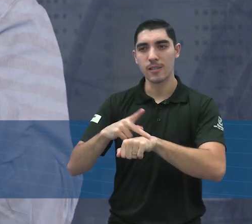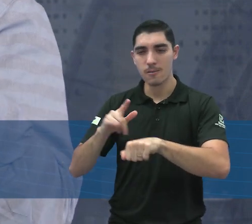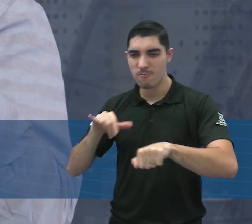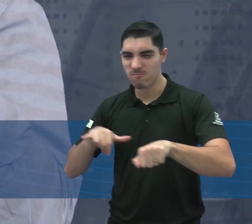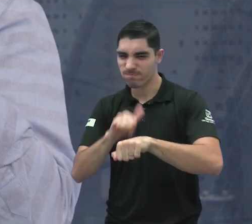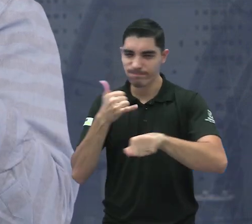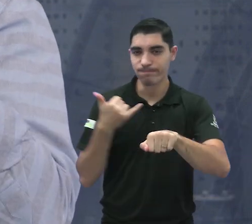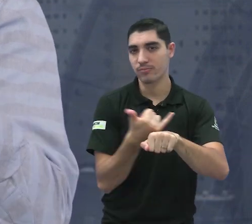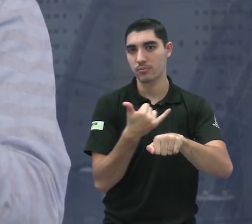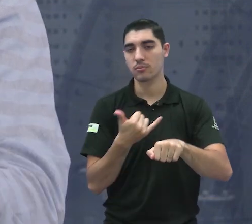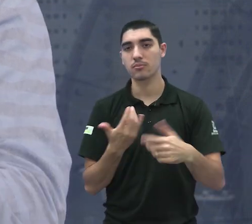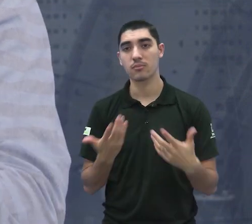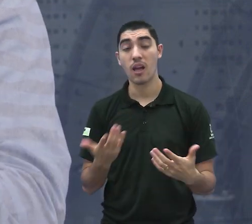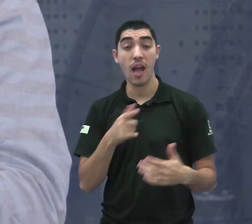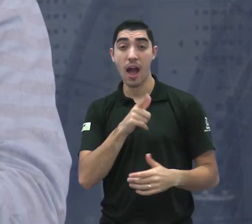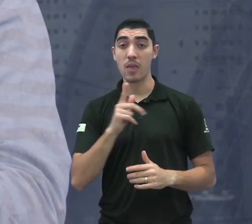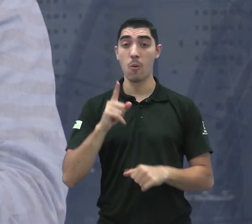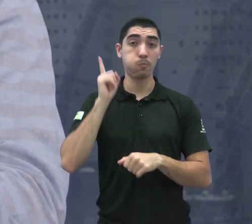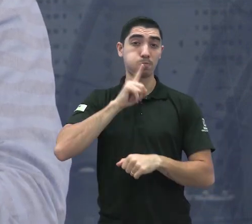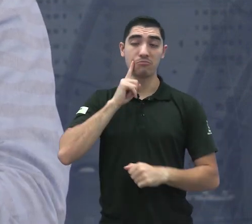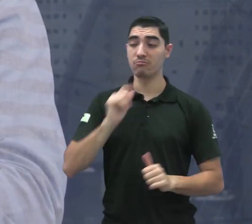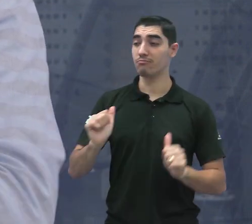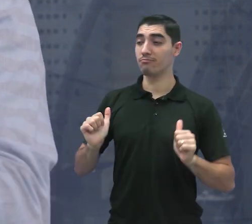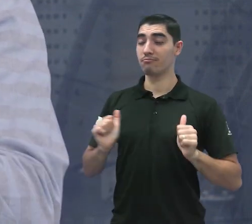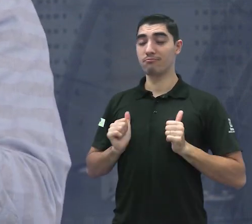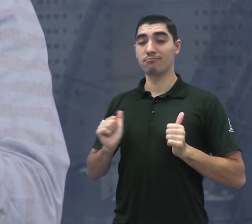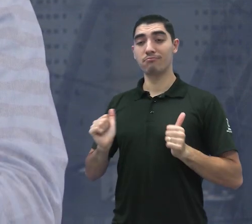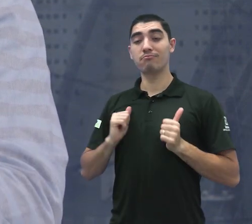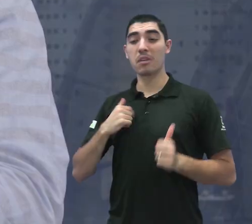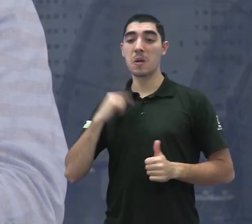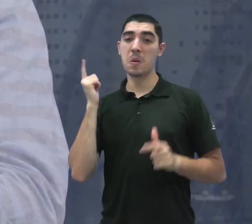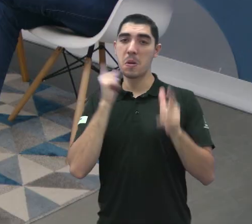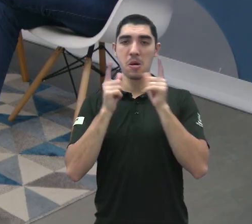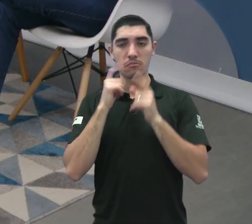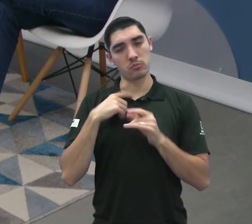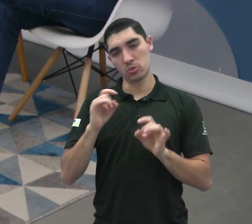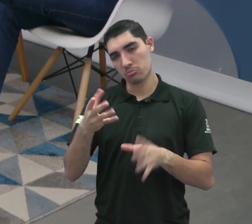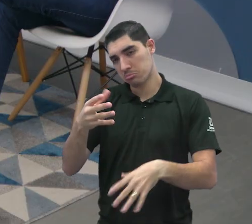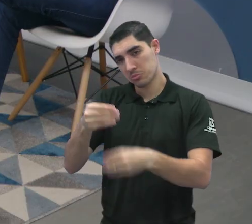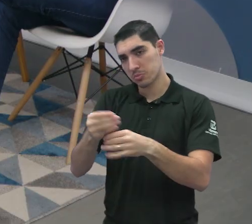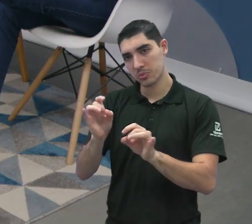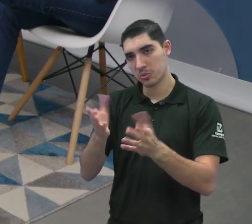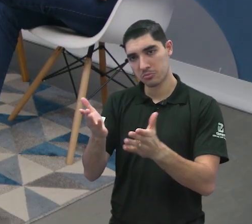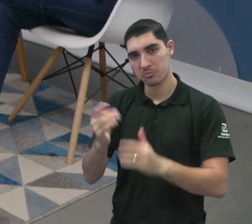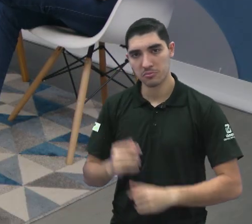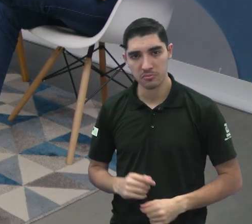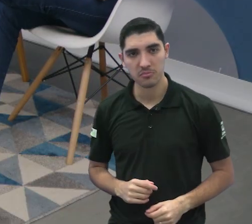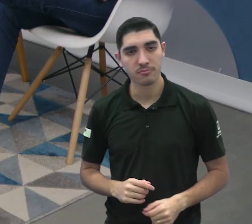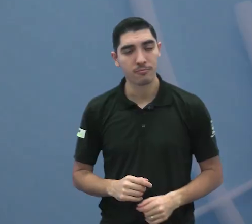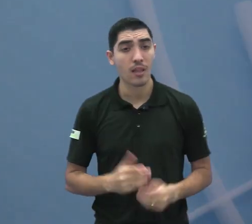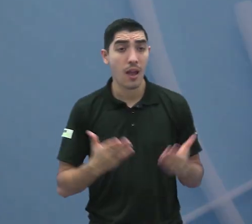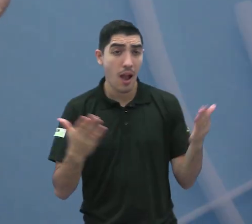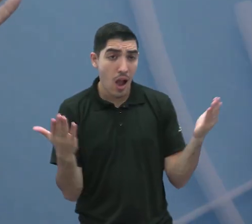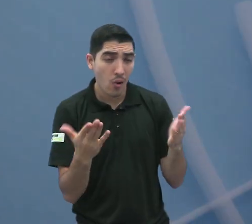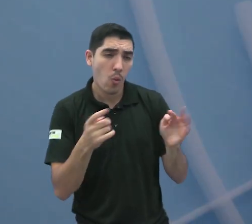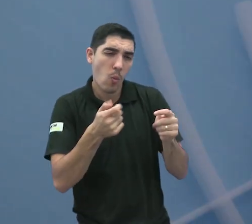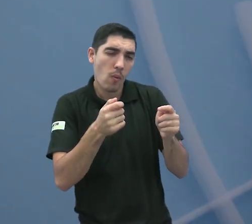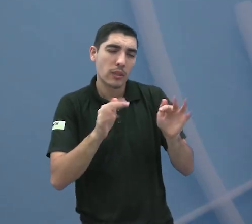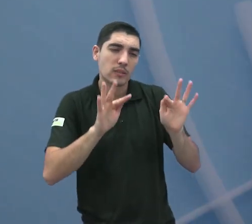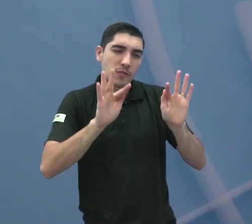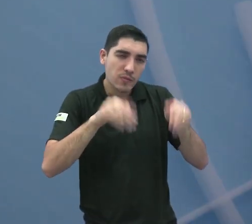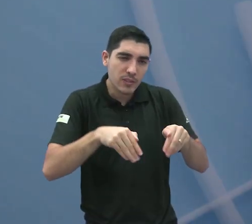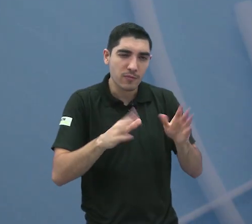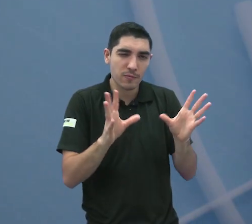recebe ganhos e se gabar em relação a isso. Acho que era só esse o meu complemento. E agora a gente está chegando ao fim, mas eu vou fazer